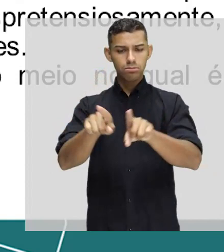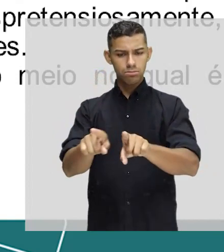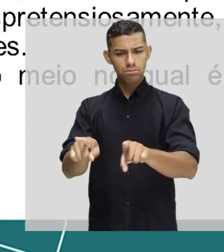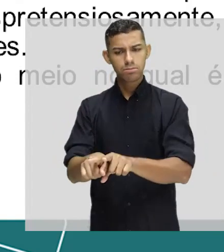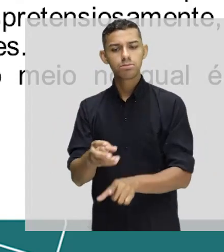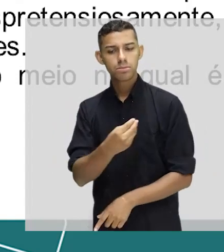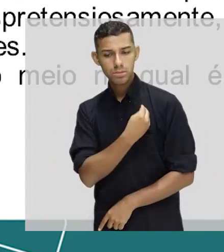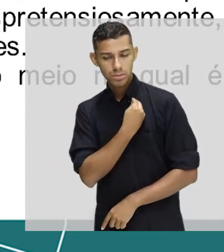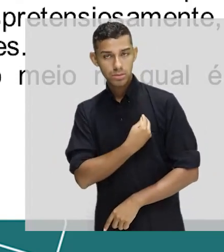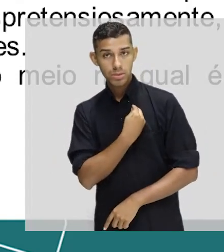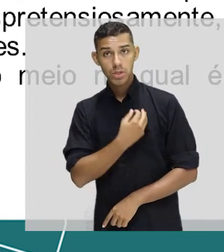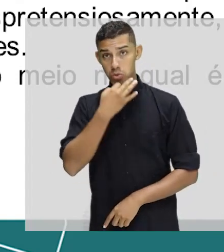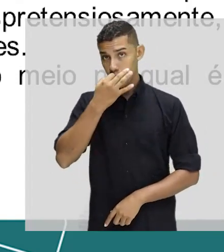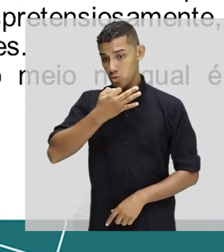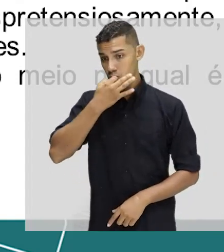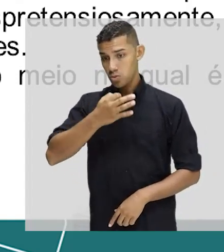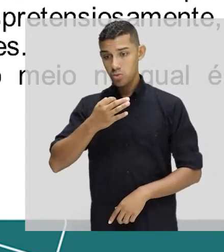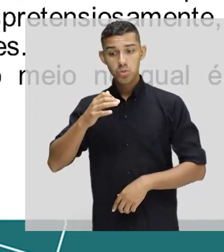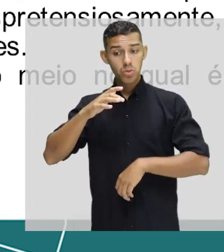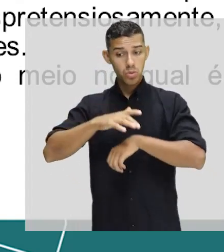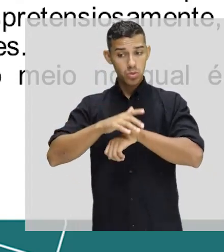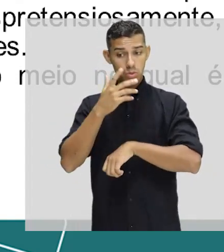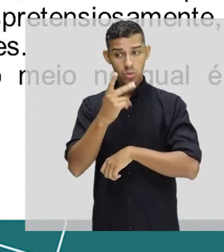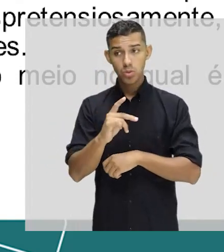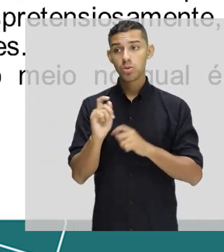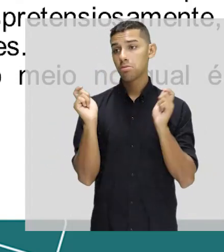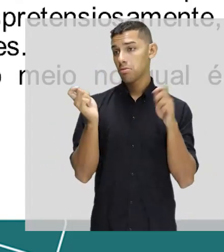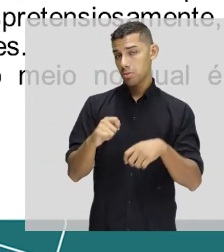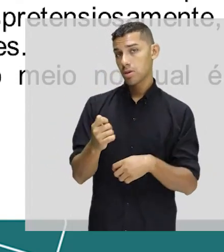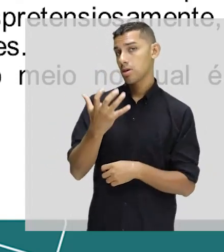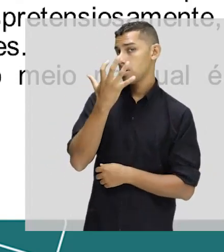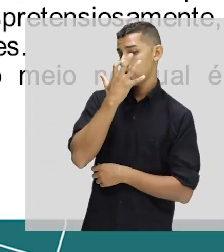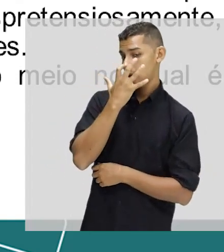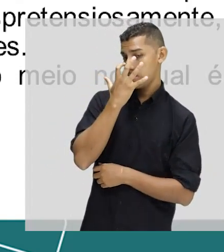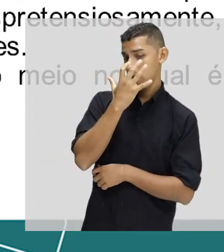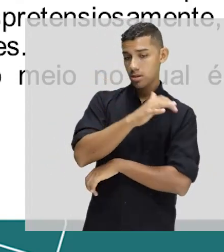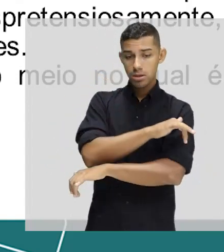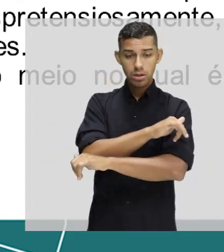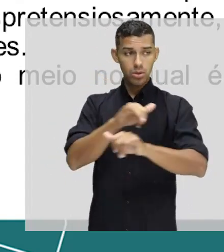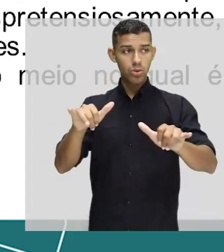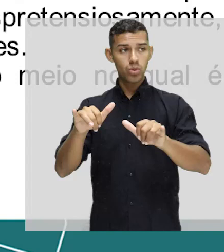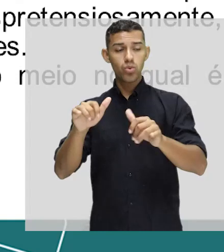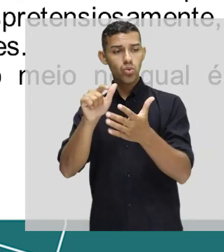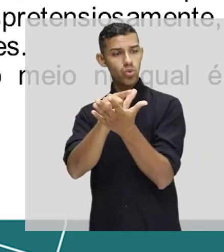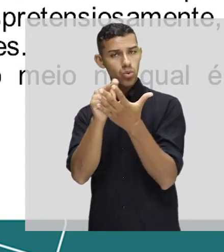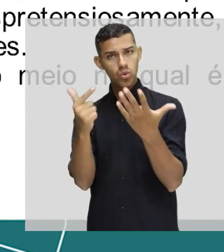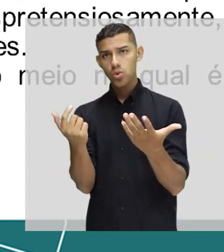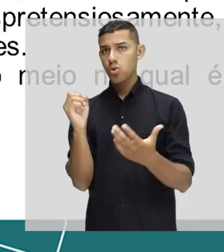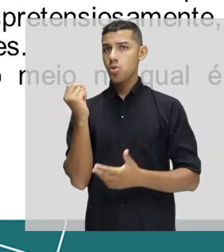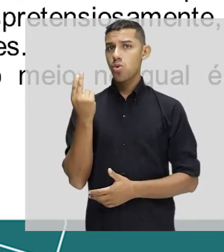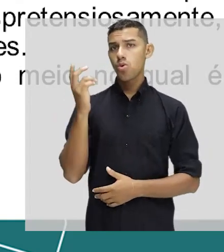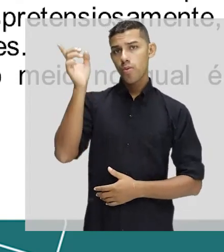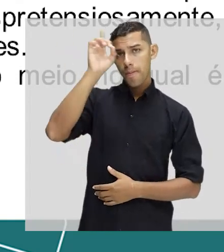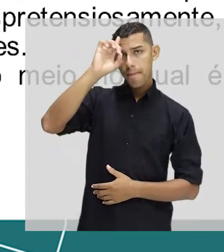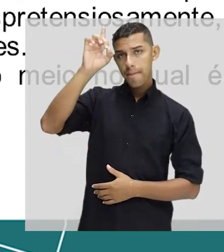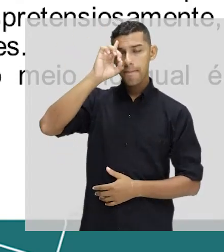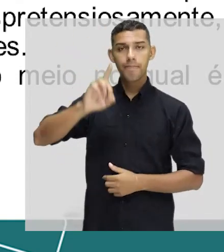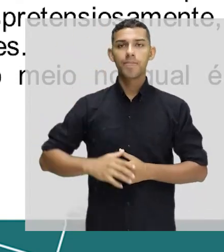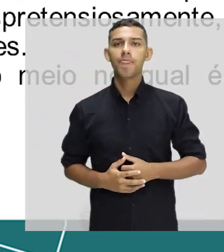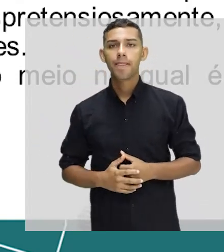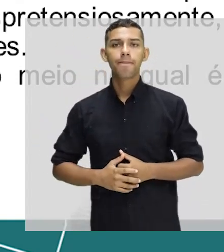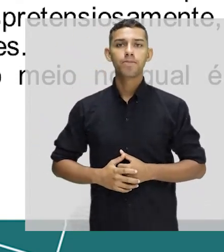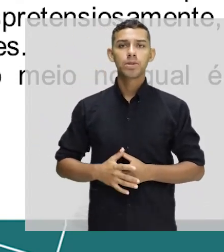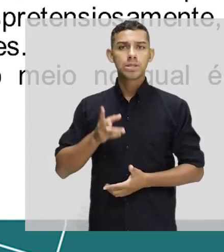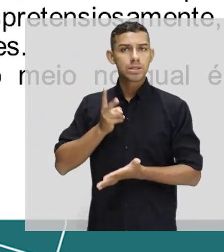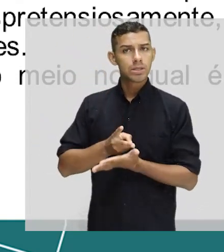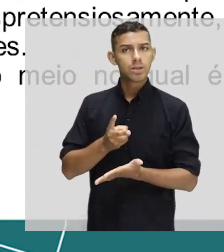com relação a um fato qualquer, que pode ter sido colhido no noticiário do jornal ou no cotidiano. Quase